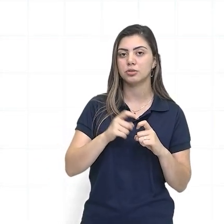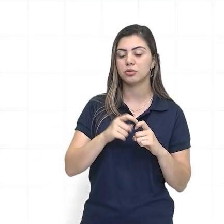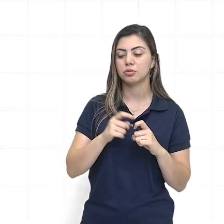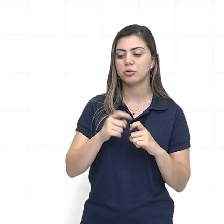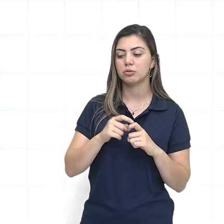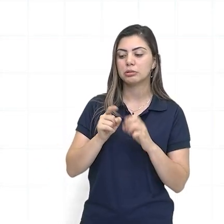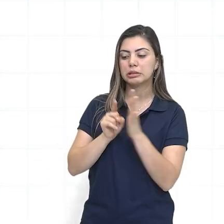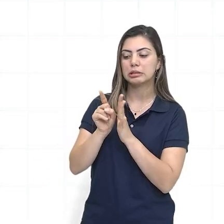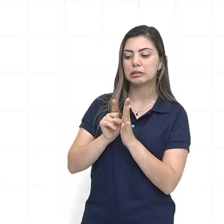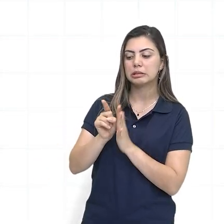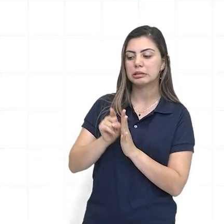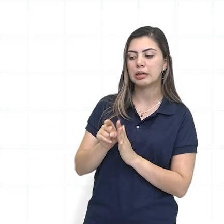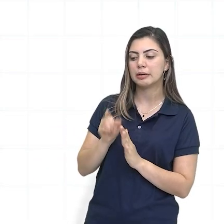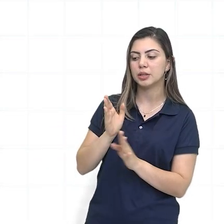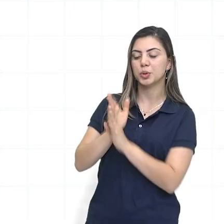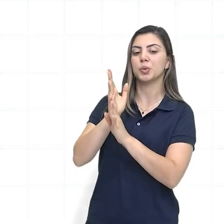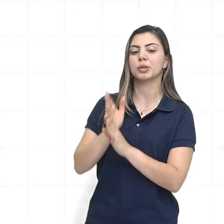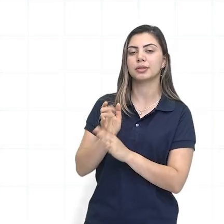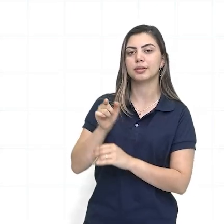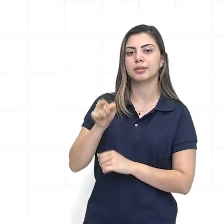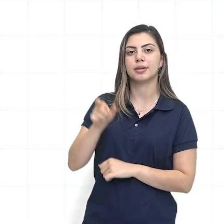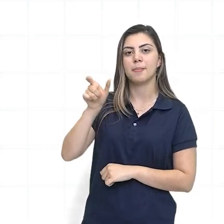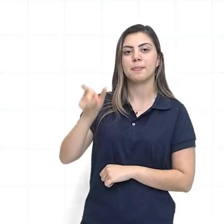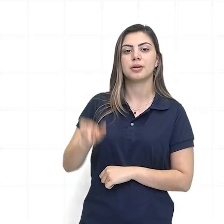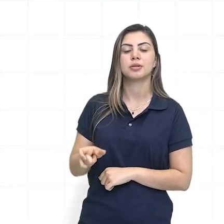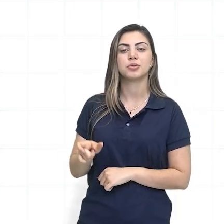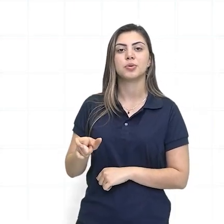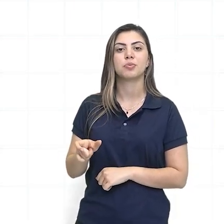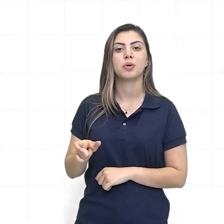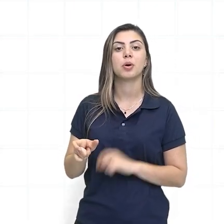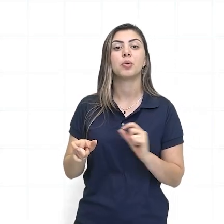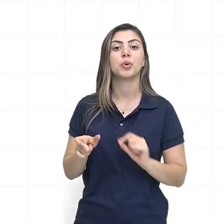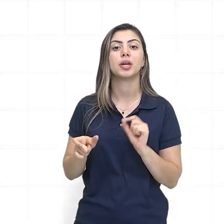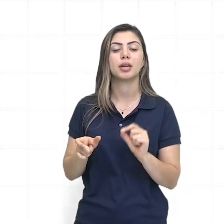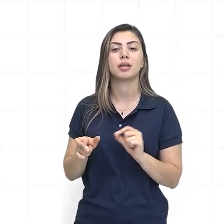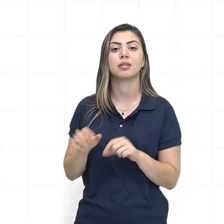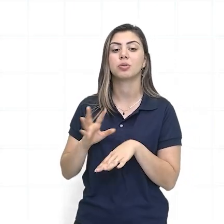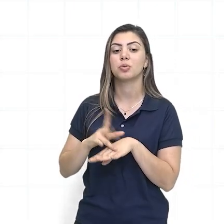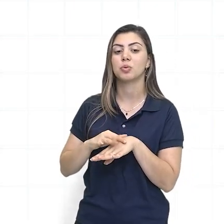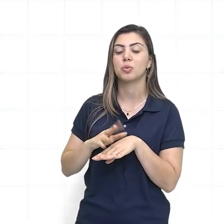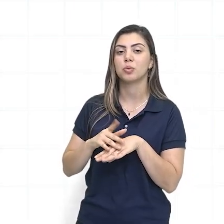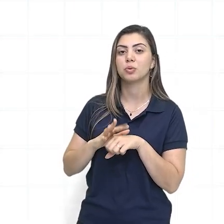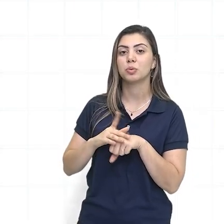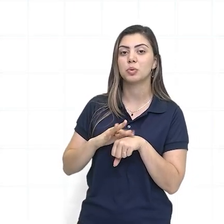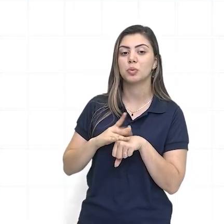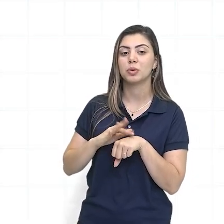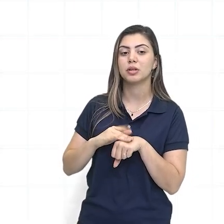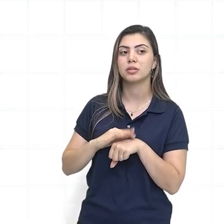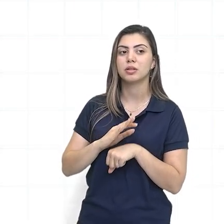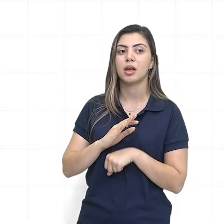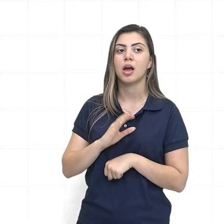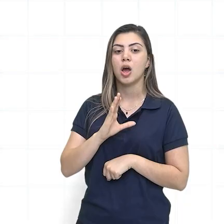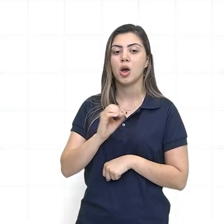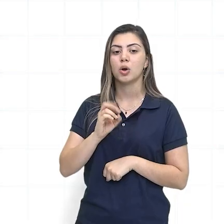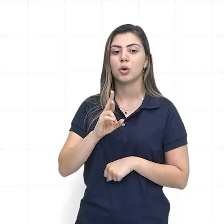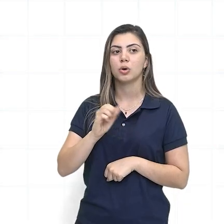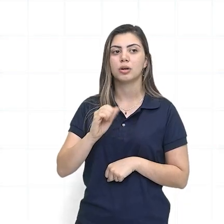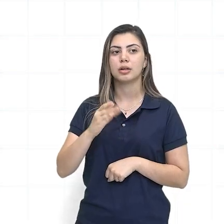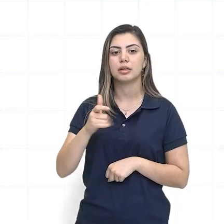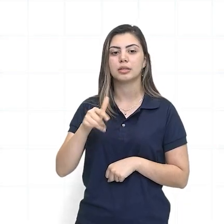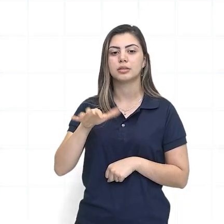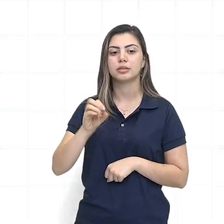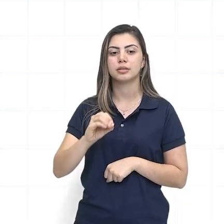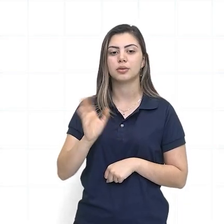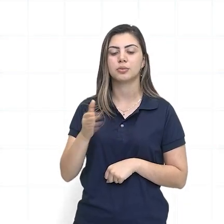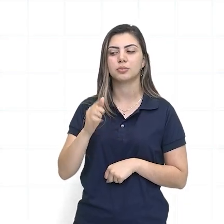diagnostica essa pessoa e ele diz que que o paciente tem coração grande,